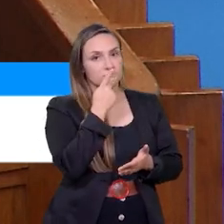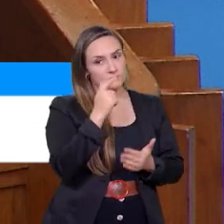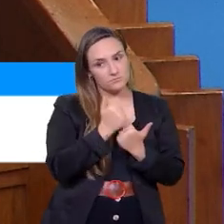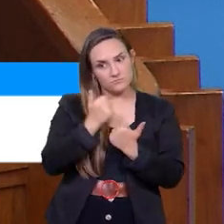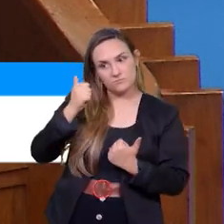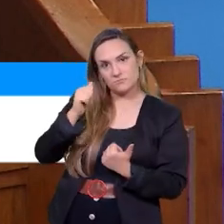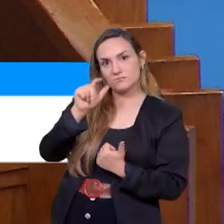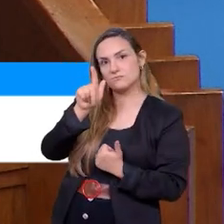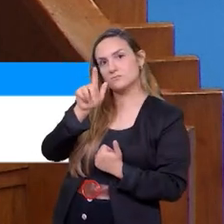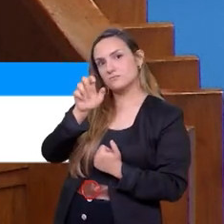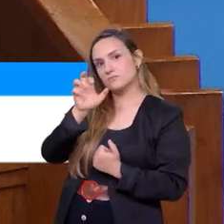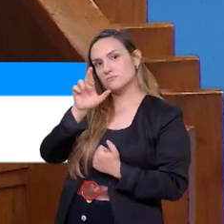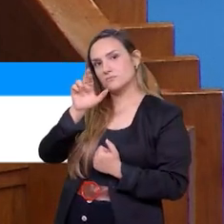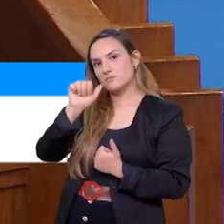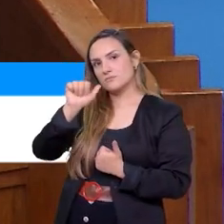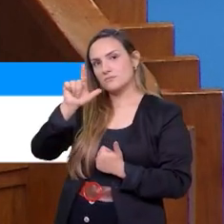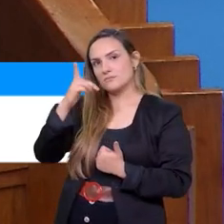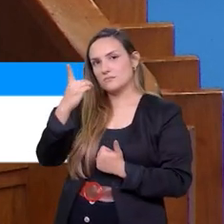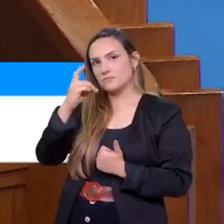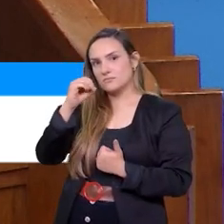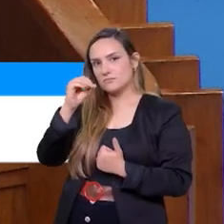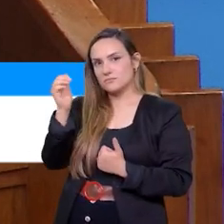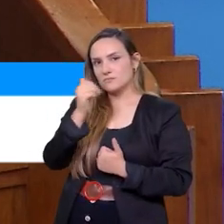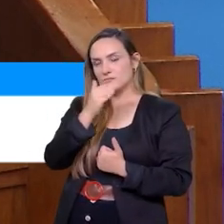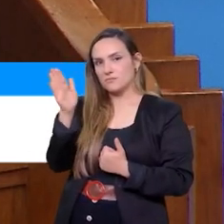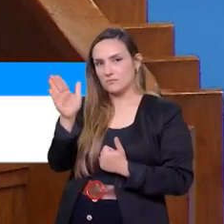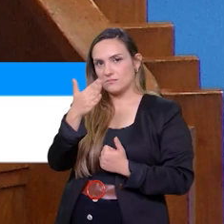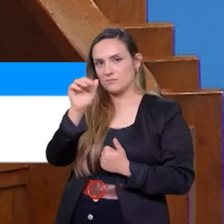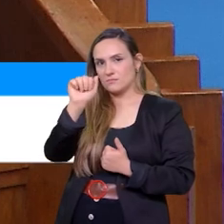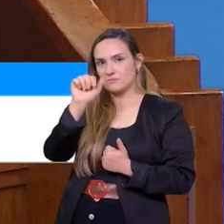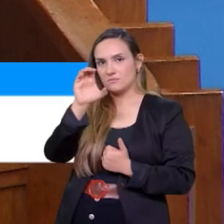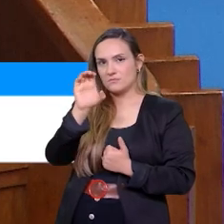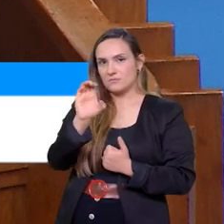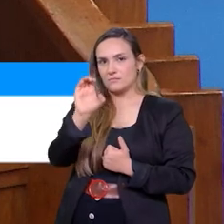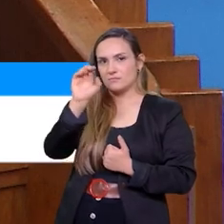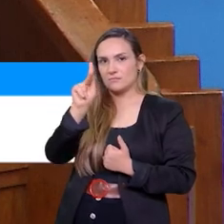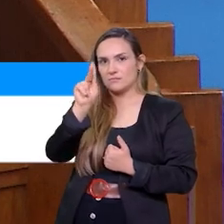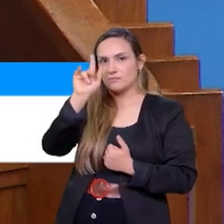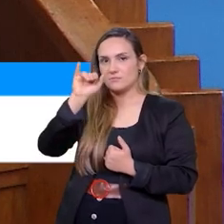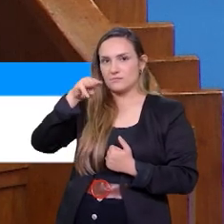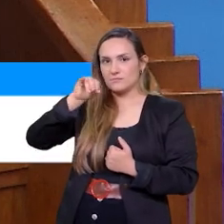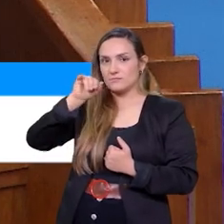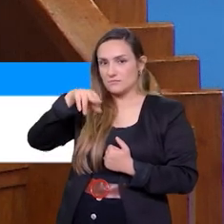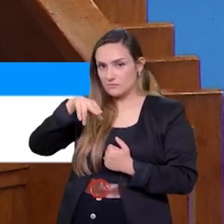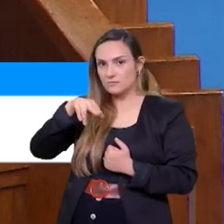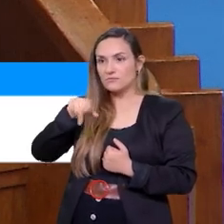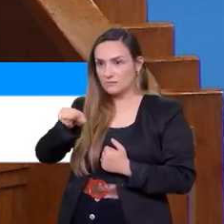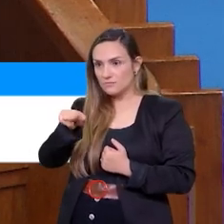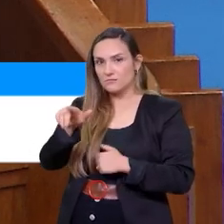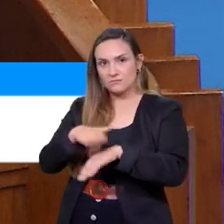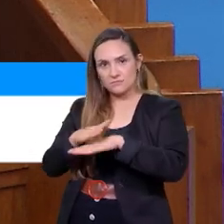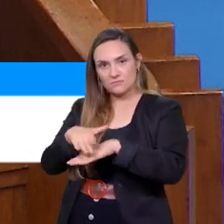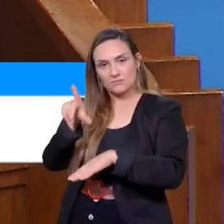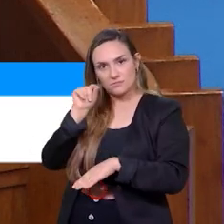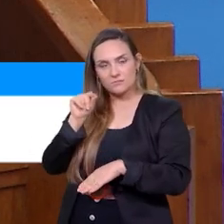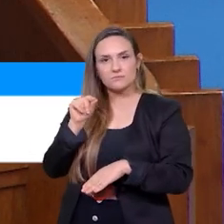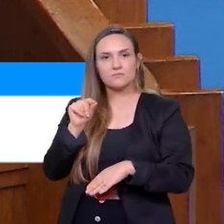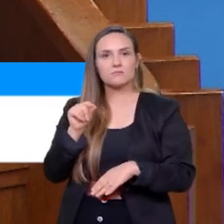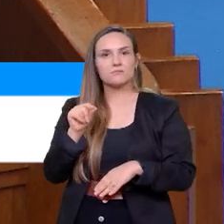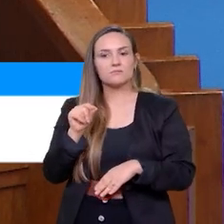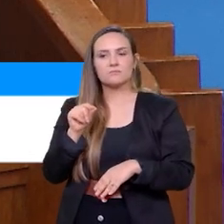delegar ao vice-presidente Eleitoral do Alckmin a missão de coordenar a equipe de